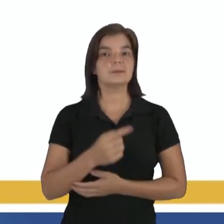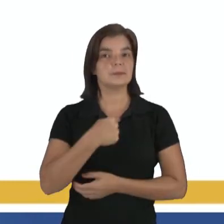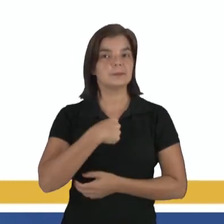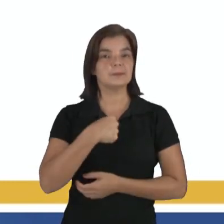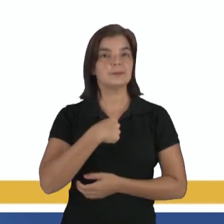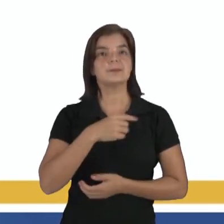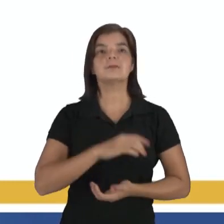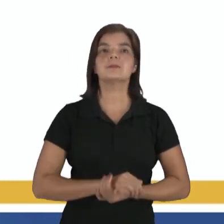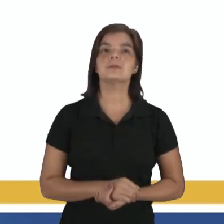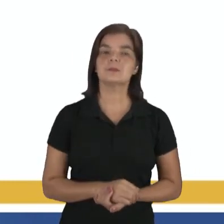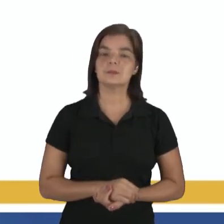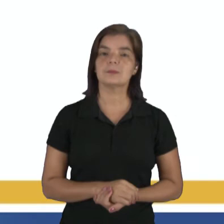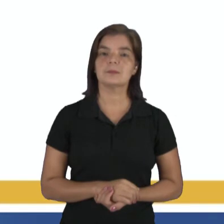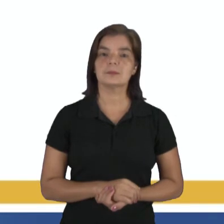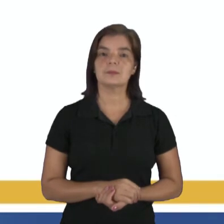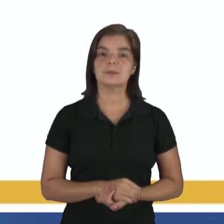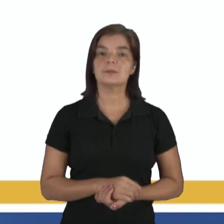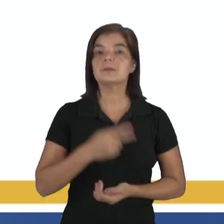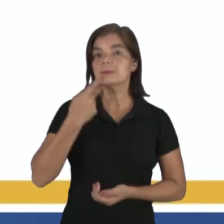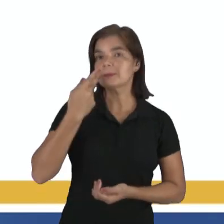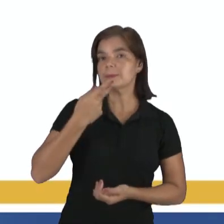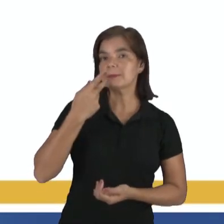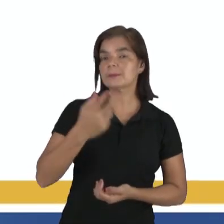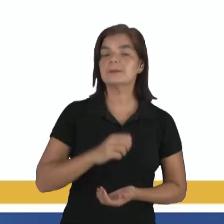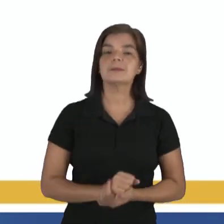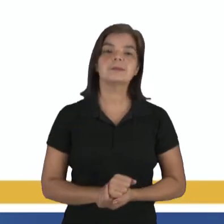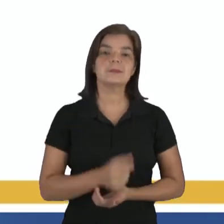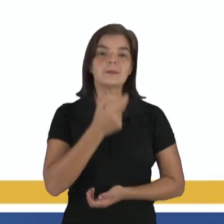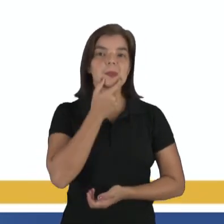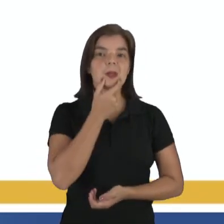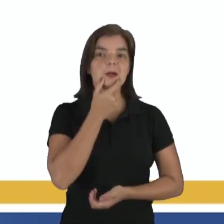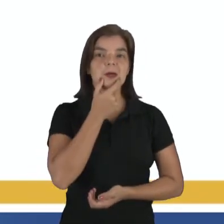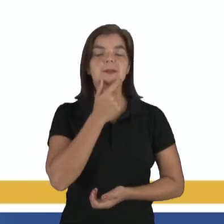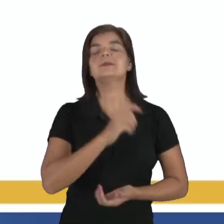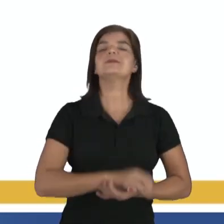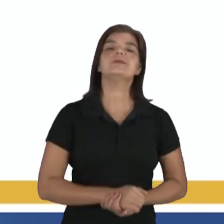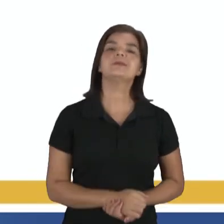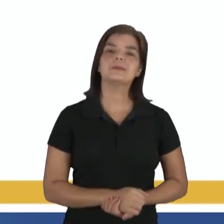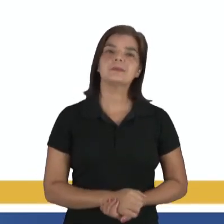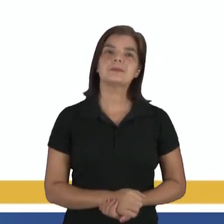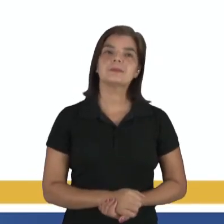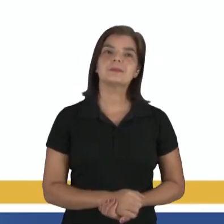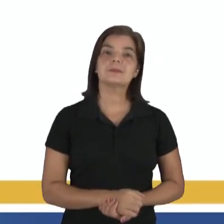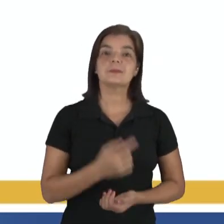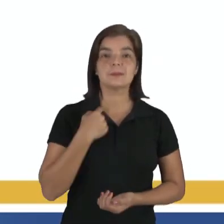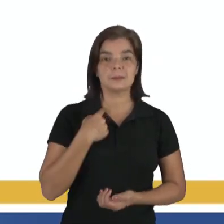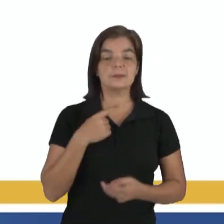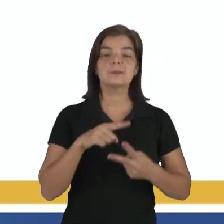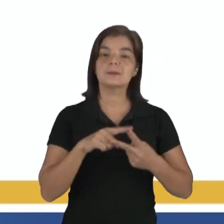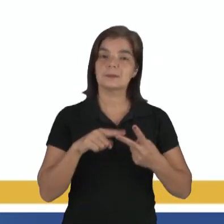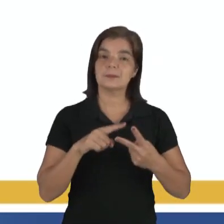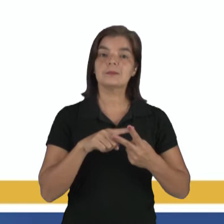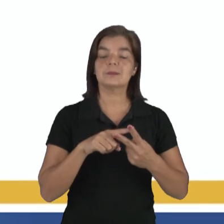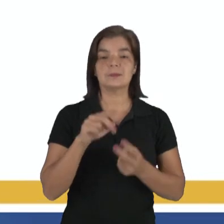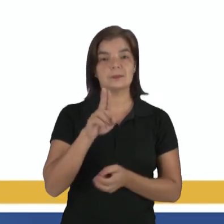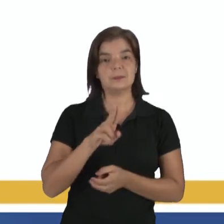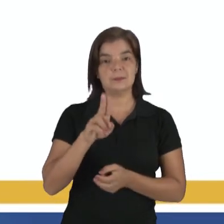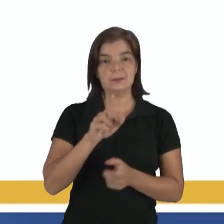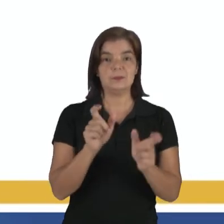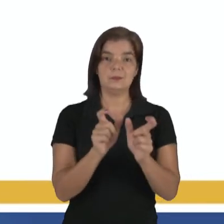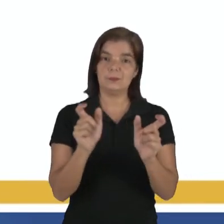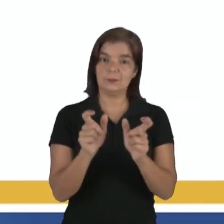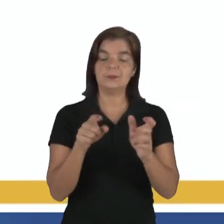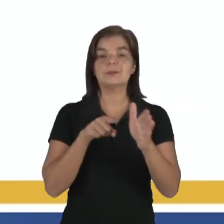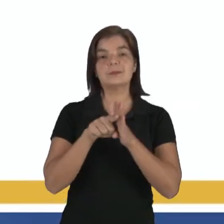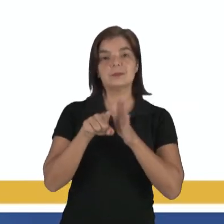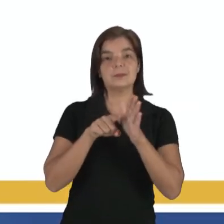I, eu. Speak, falar. E English, inglês. Vocês têm que usar essas palavras para transformar elas